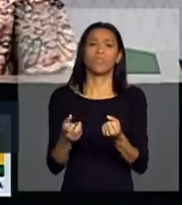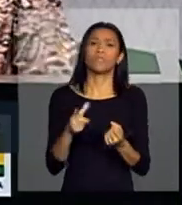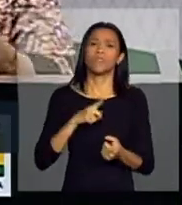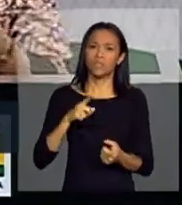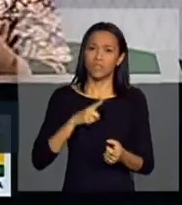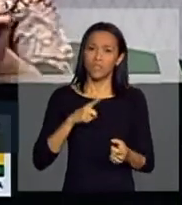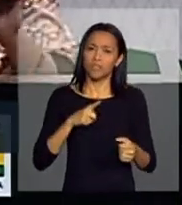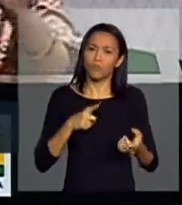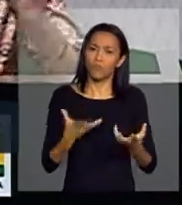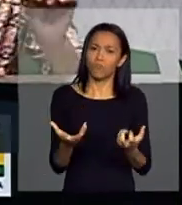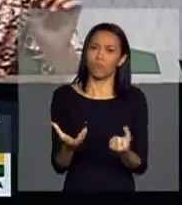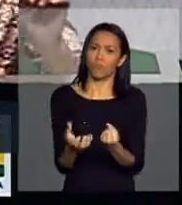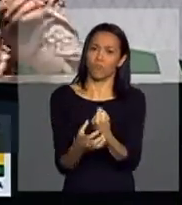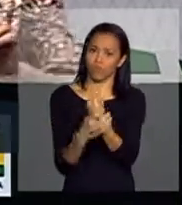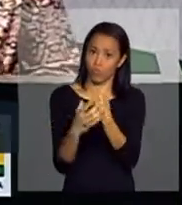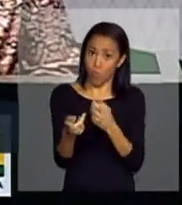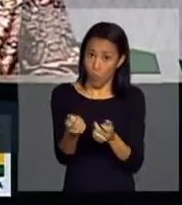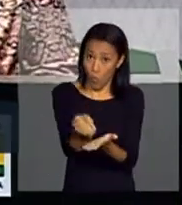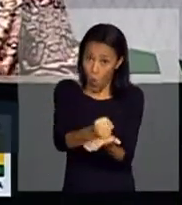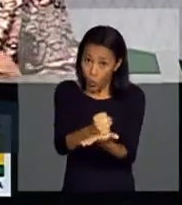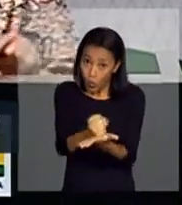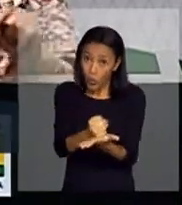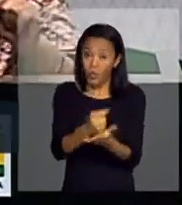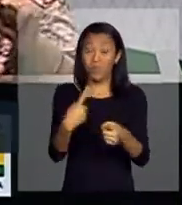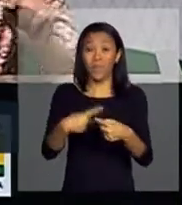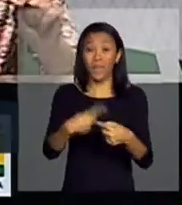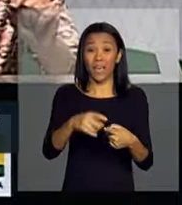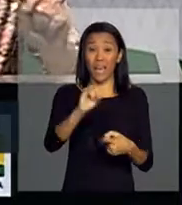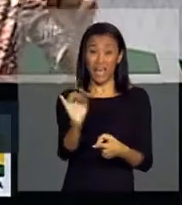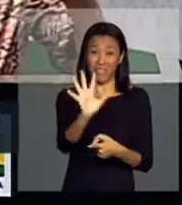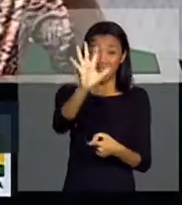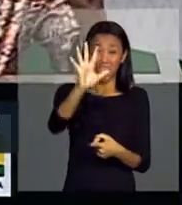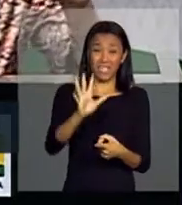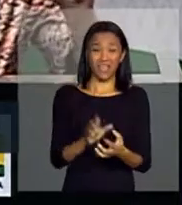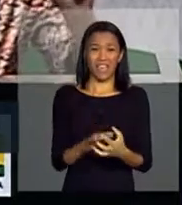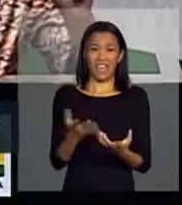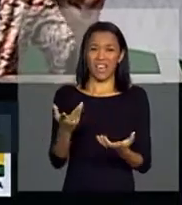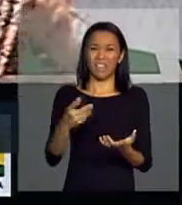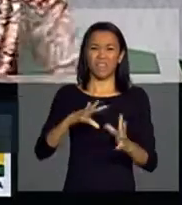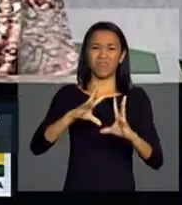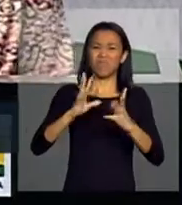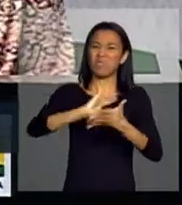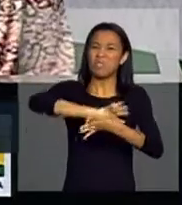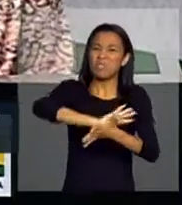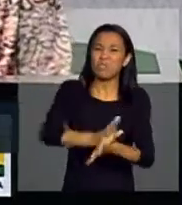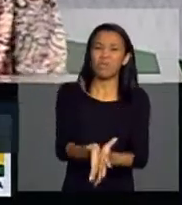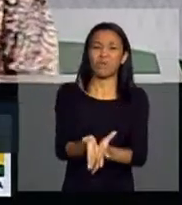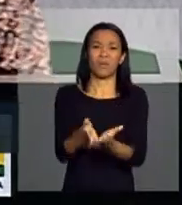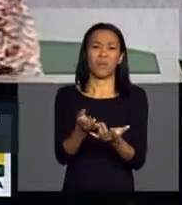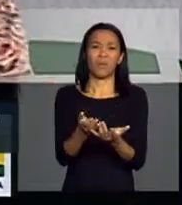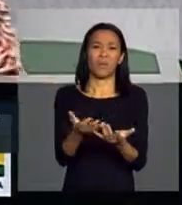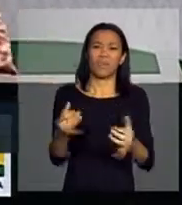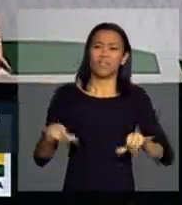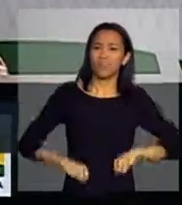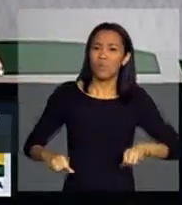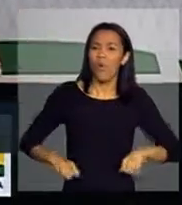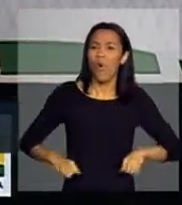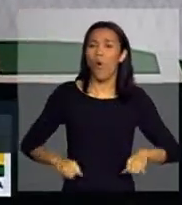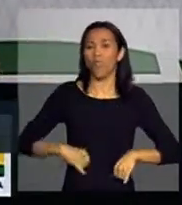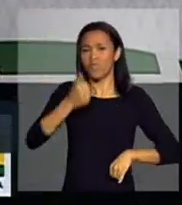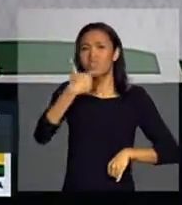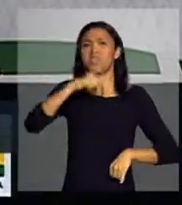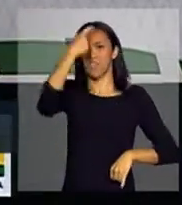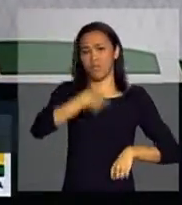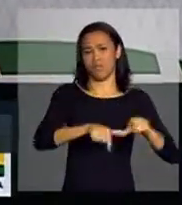a inflação corrói o tecido social corrói para o trabalhador a renda corrói para